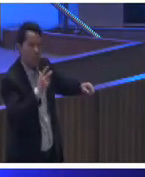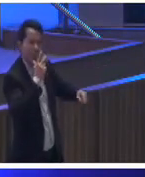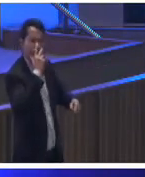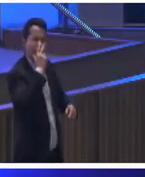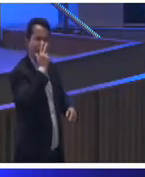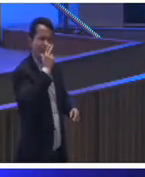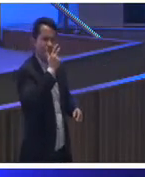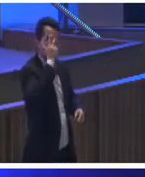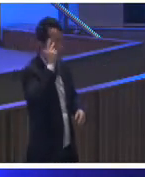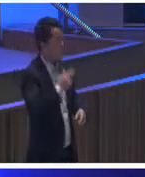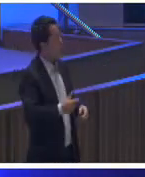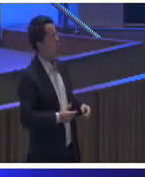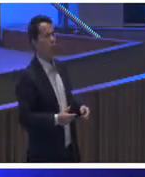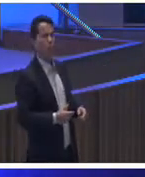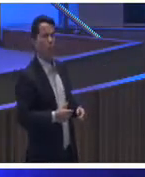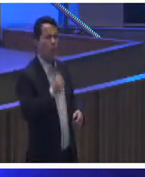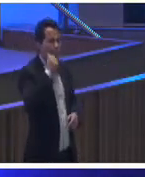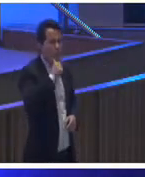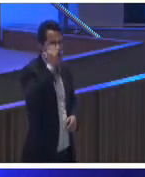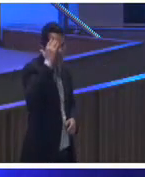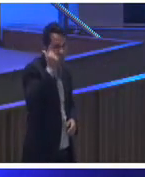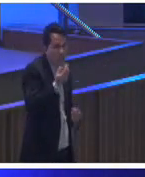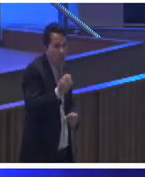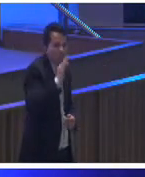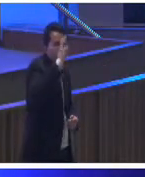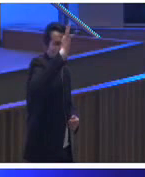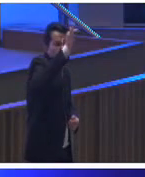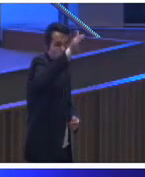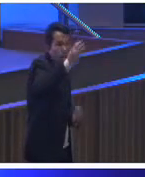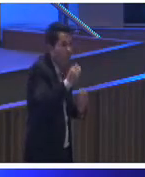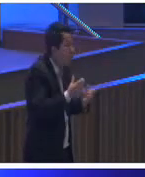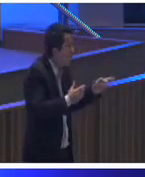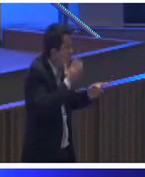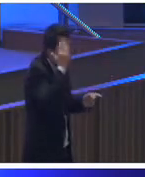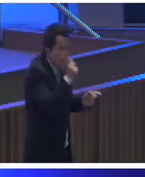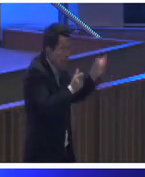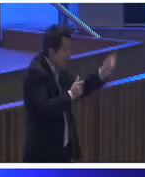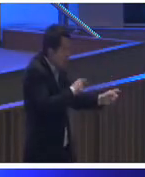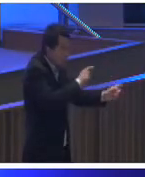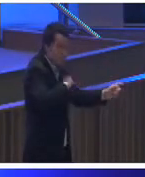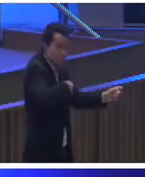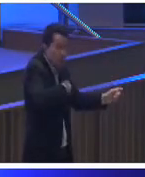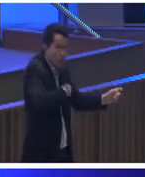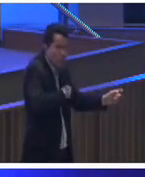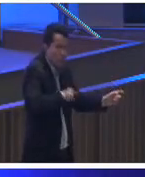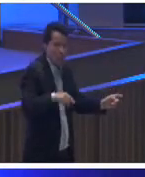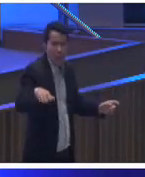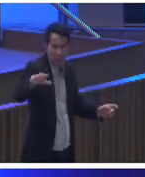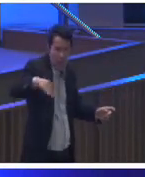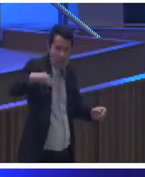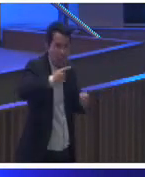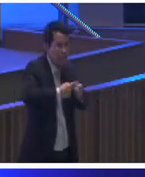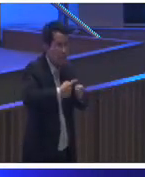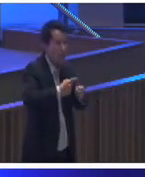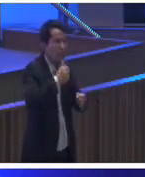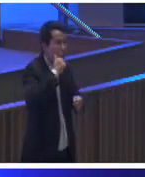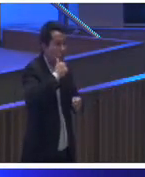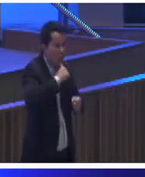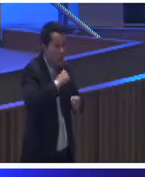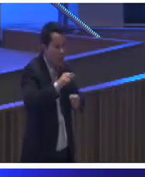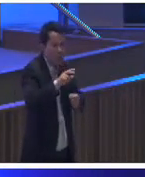dizia assim: puxa vida, né? Deus está fazendo alguma obra tremenda aqui nesse lugar, até a adivinha da cidade está reconhecendo isso.